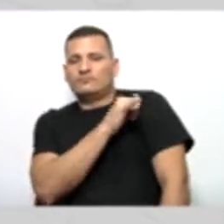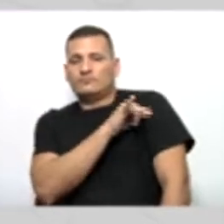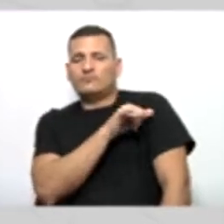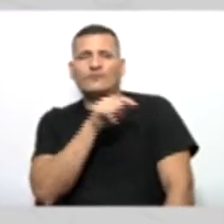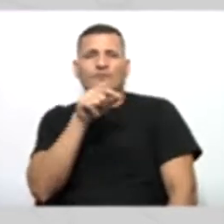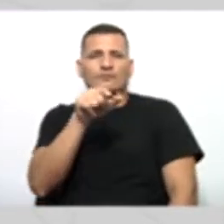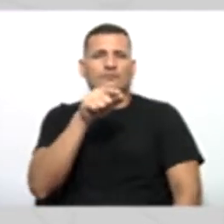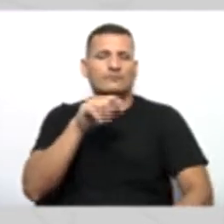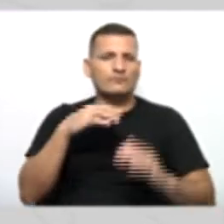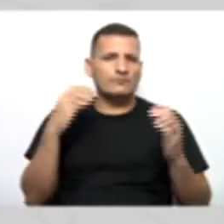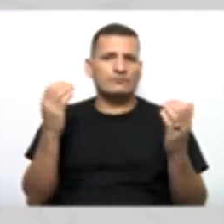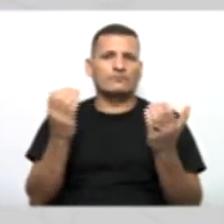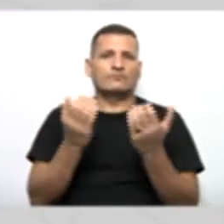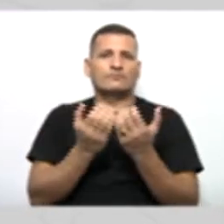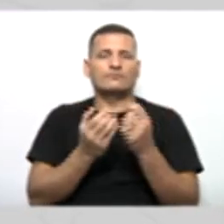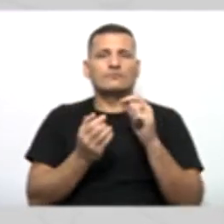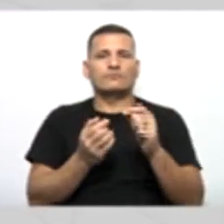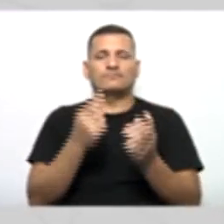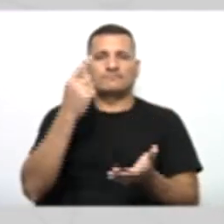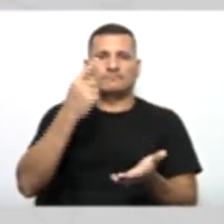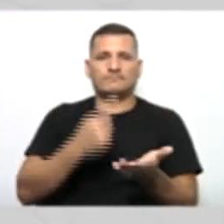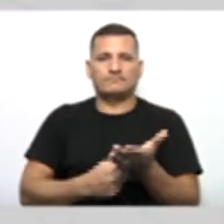conferência foi a Agenda 21.